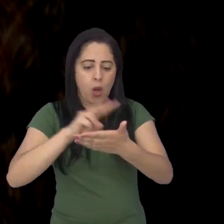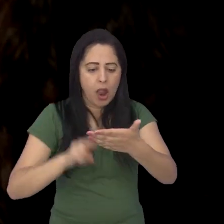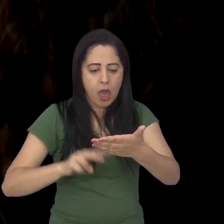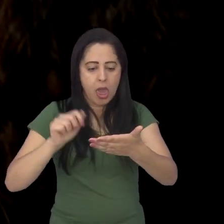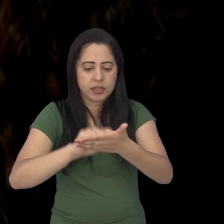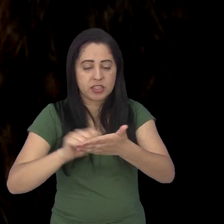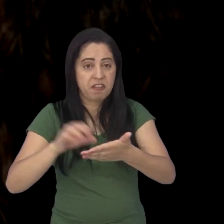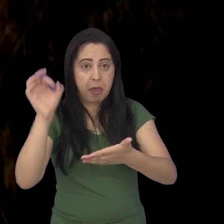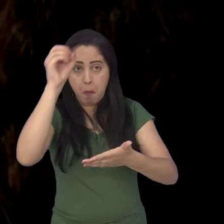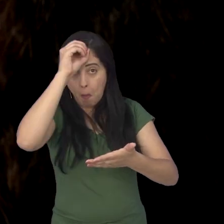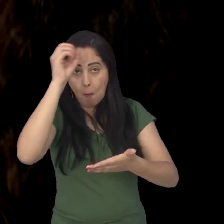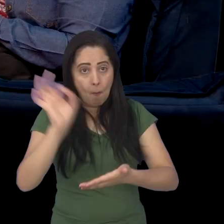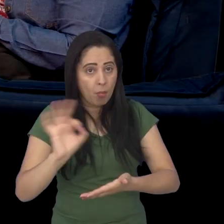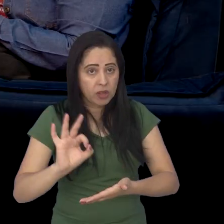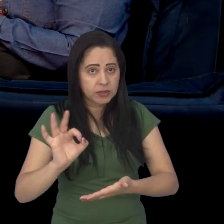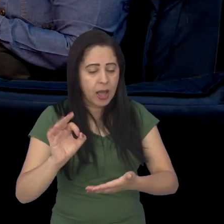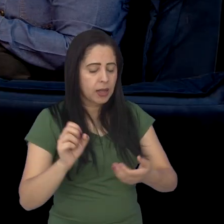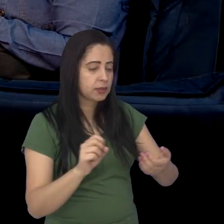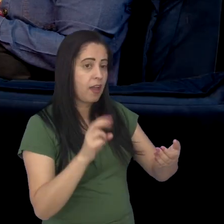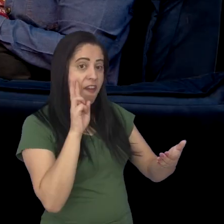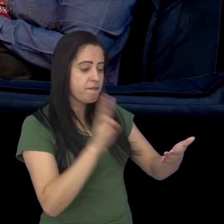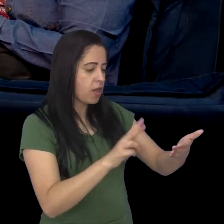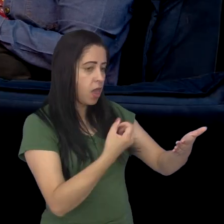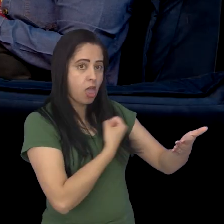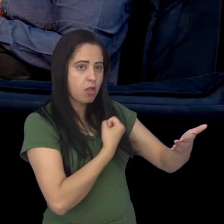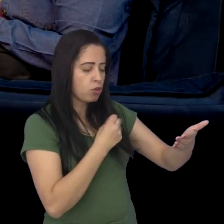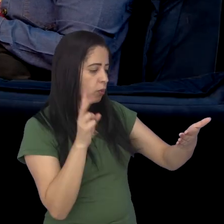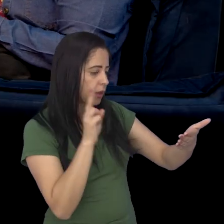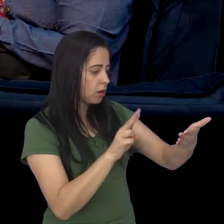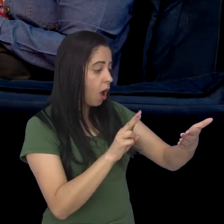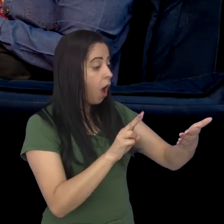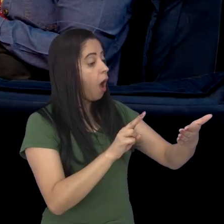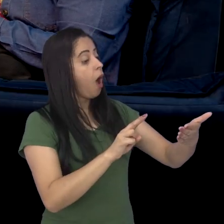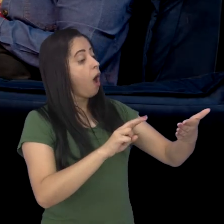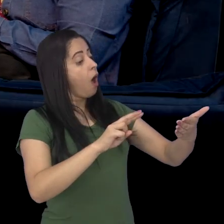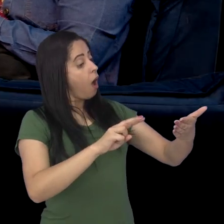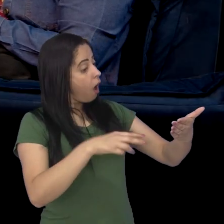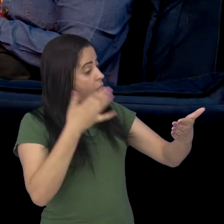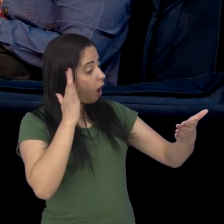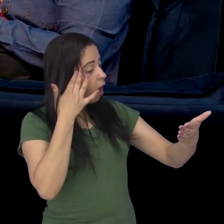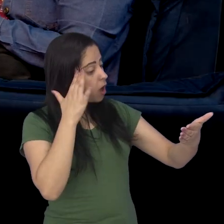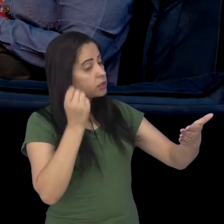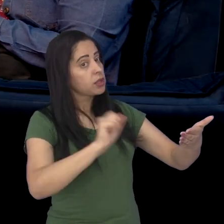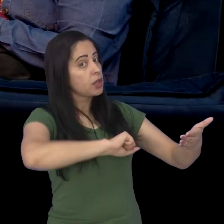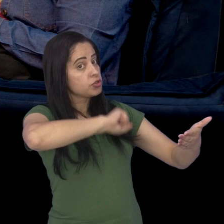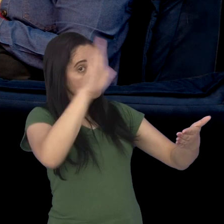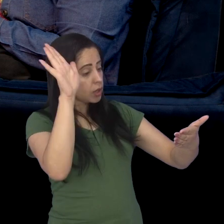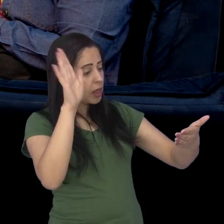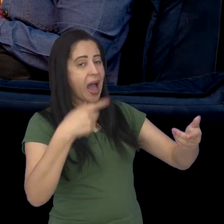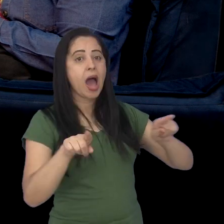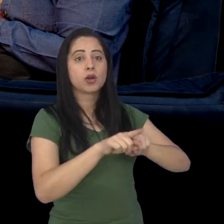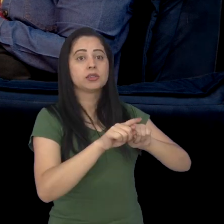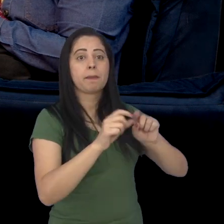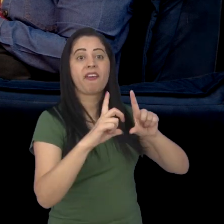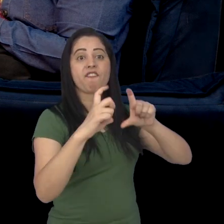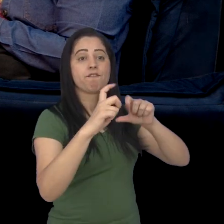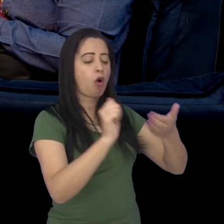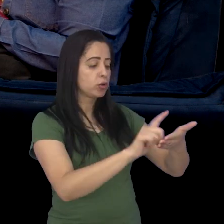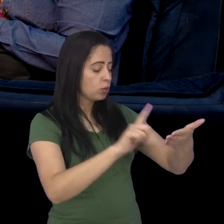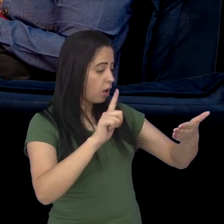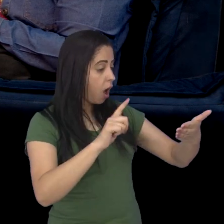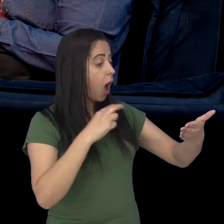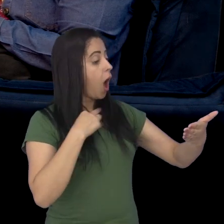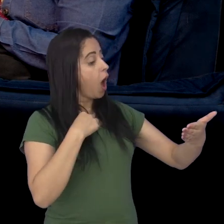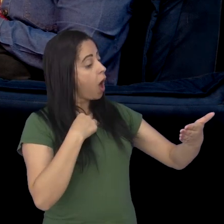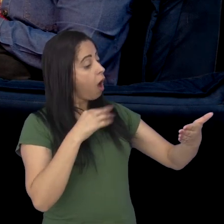conseguia identificar o símbolo, e copiar, né, a forma. E aí o analfabeto poderia votar, saber em quem ele está votando e ainda conferir o